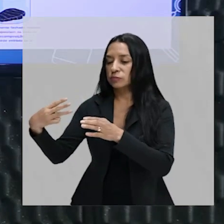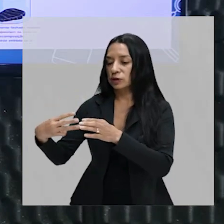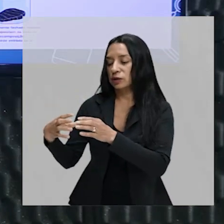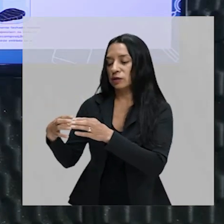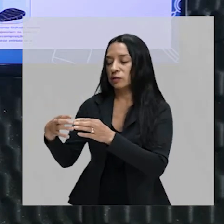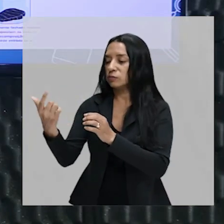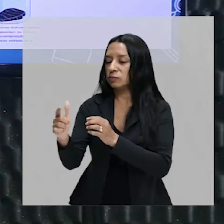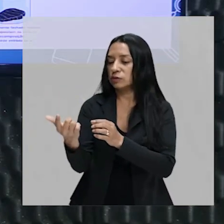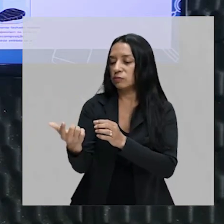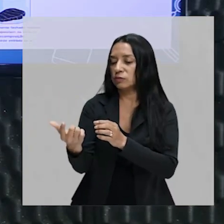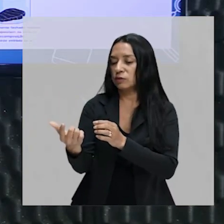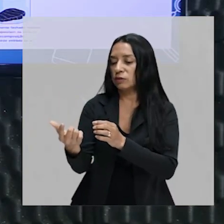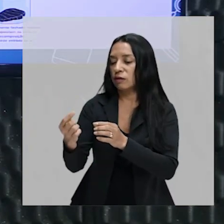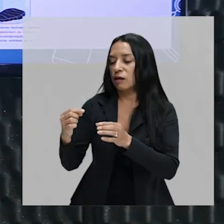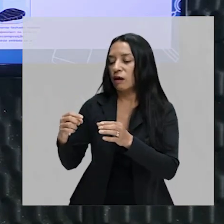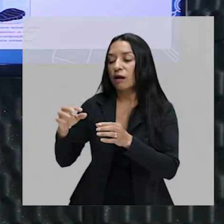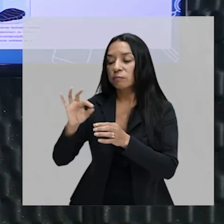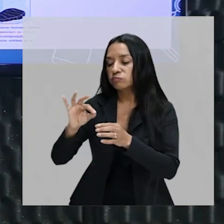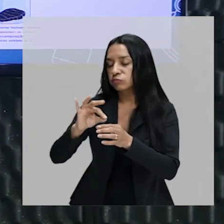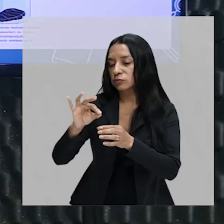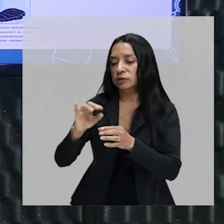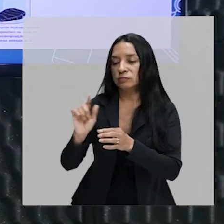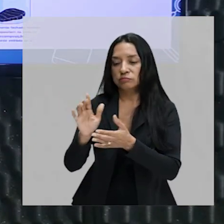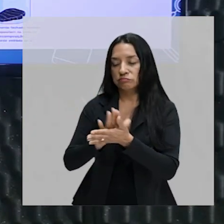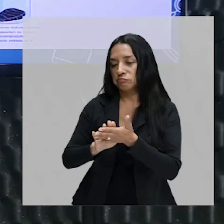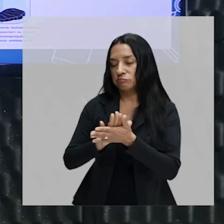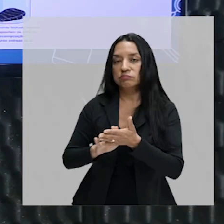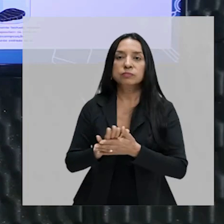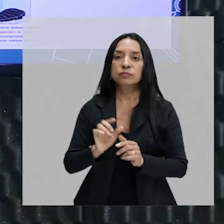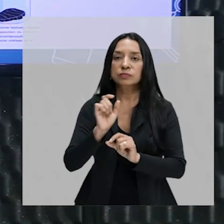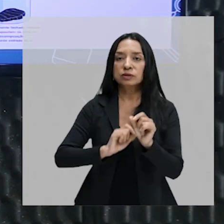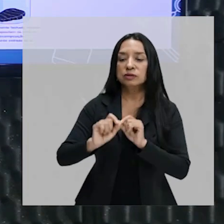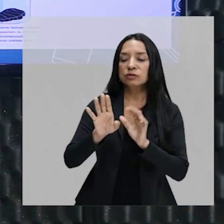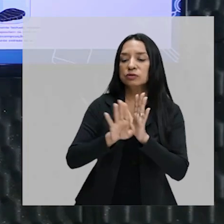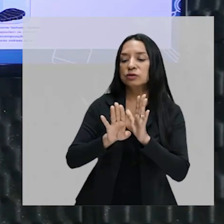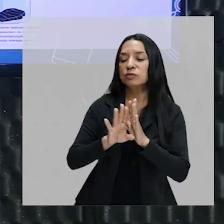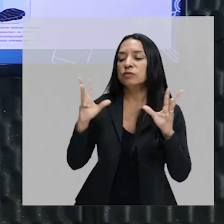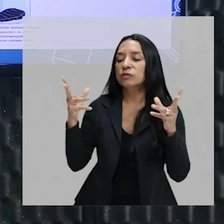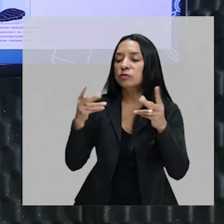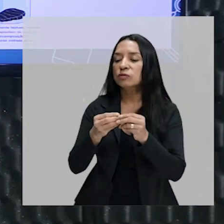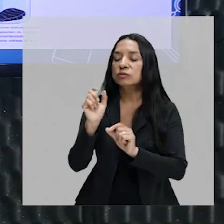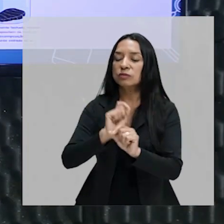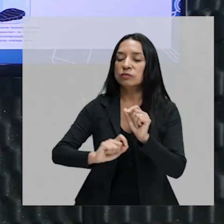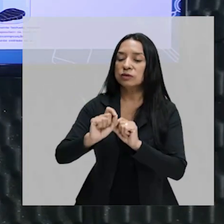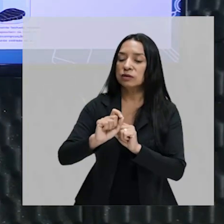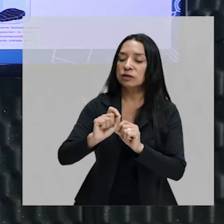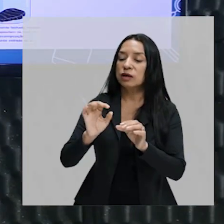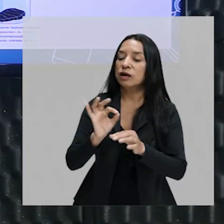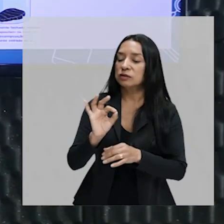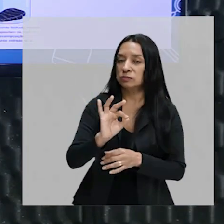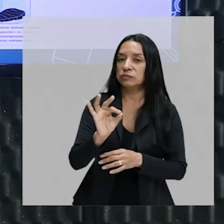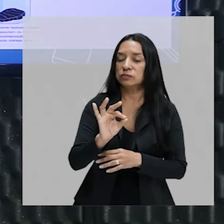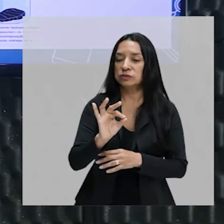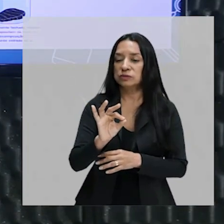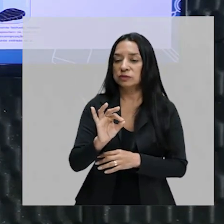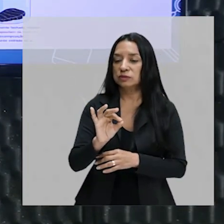ocorreu a presença de moscas tá E aí ele chegou à conclusão seguinte olha as moscas